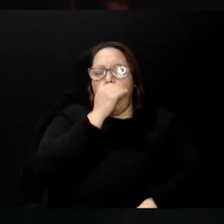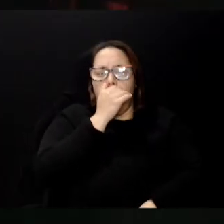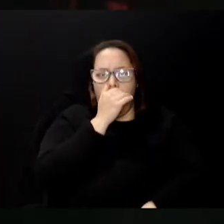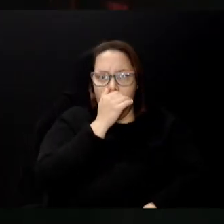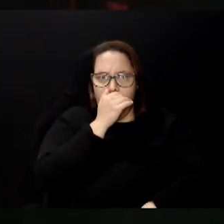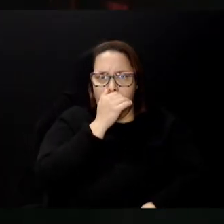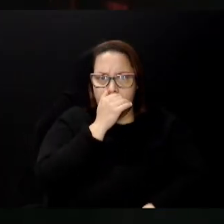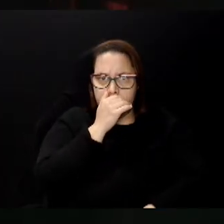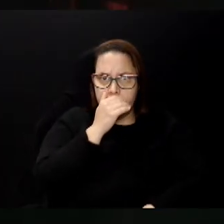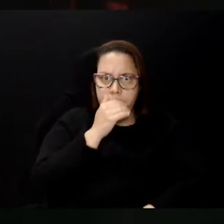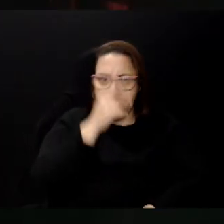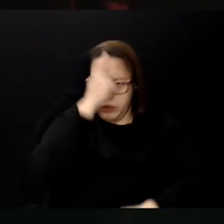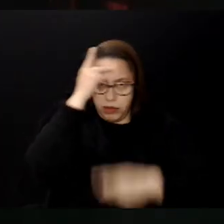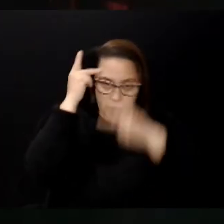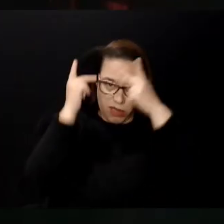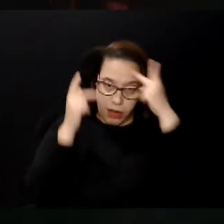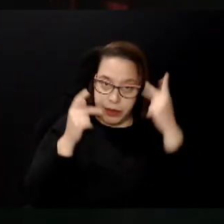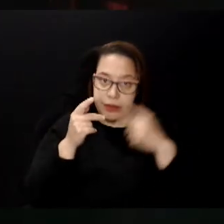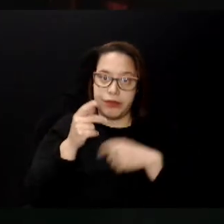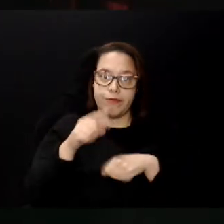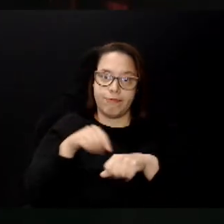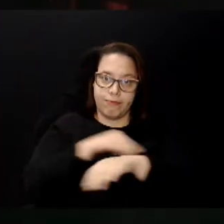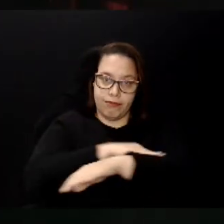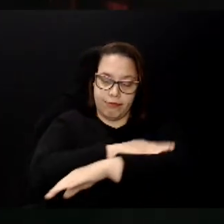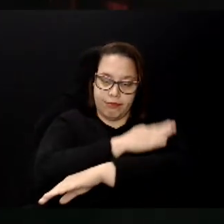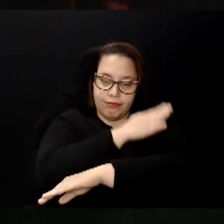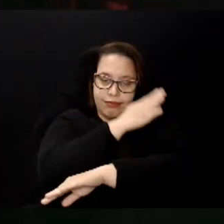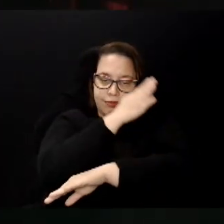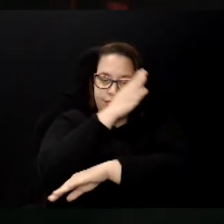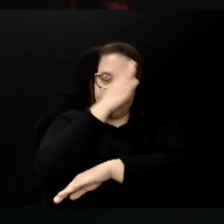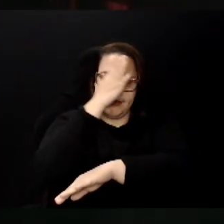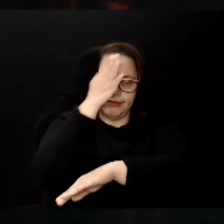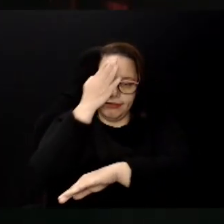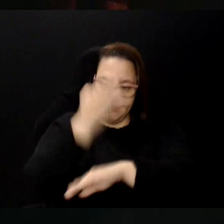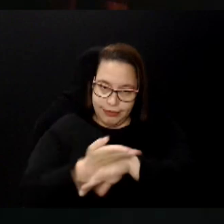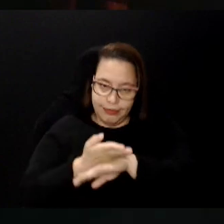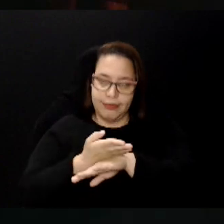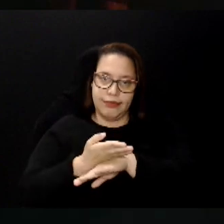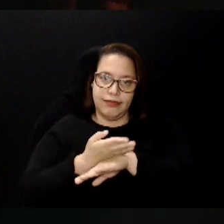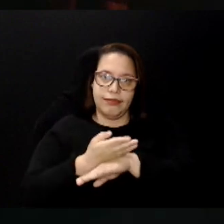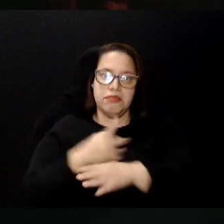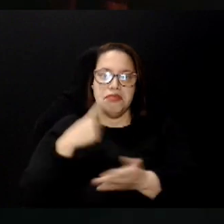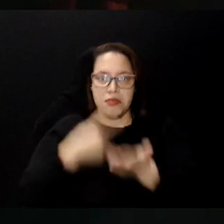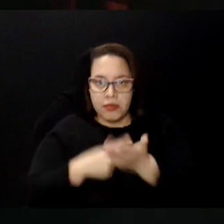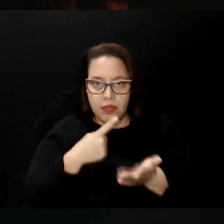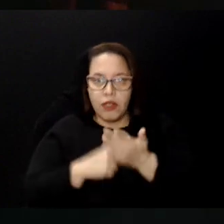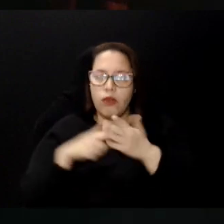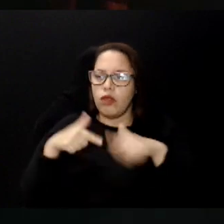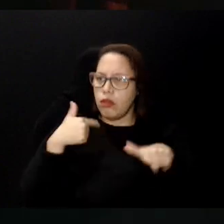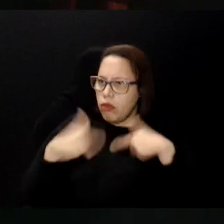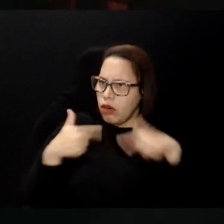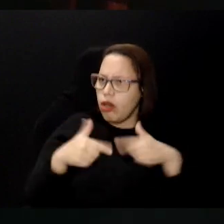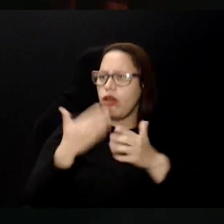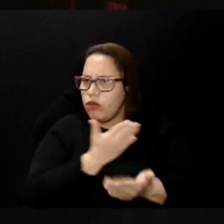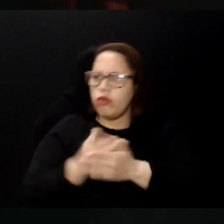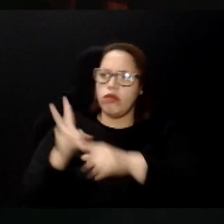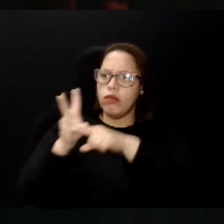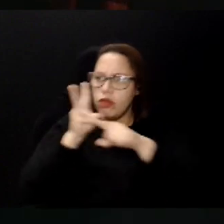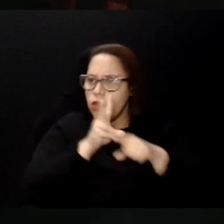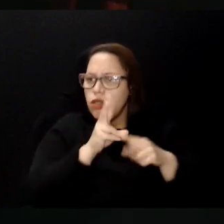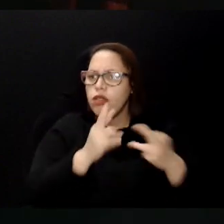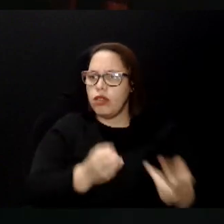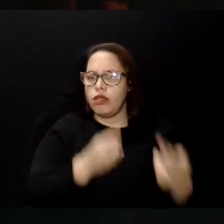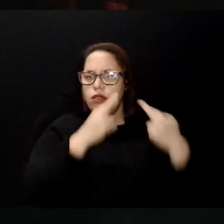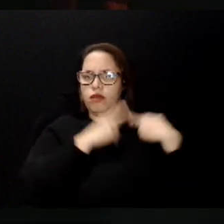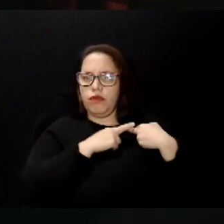pessoas que passam o dia inteiro, o dia todinho, né, cumprindo compromissos, trabalhando, estudando, cuidando das